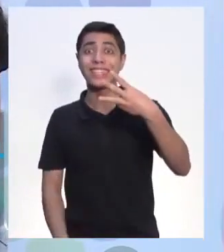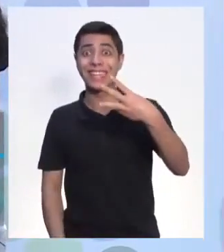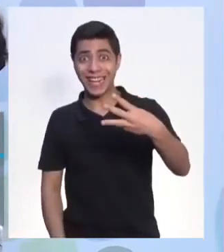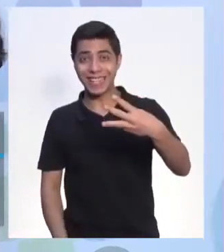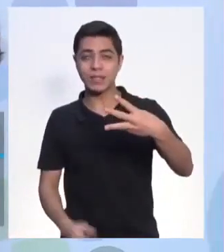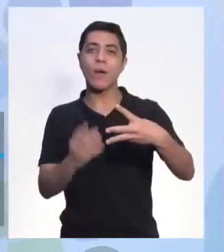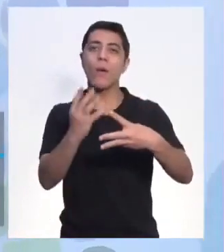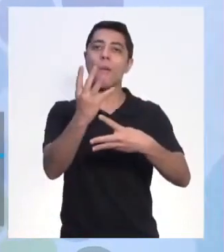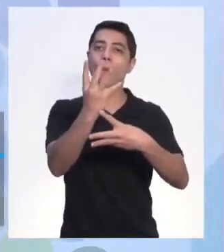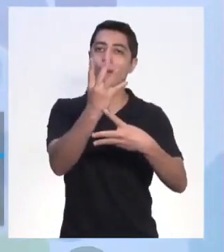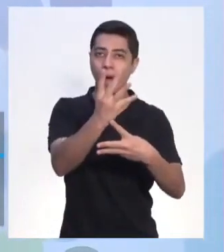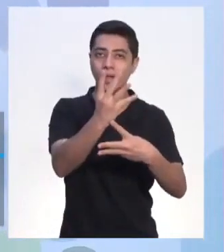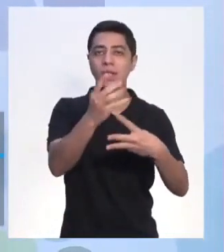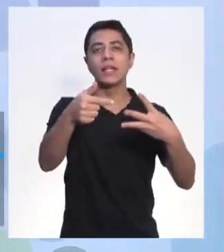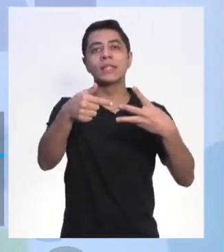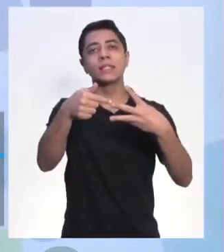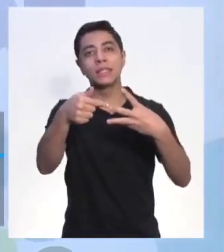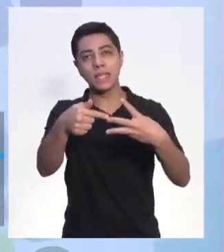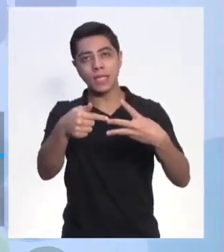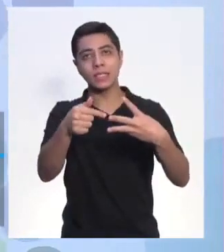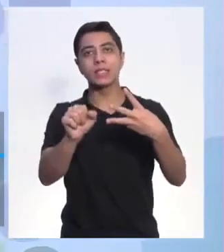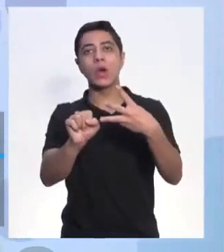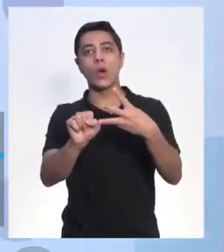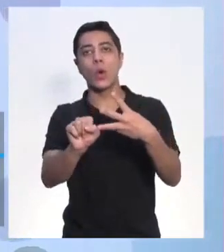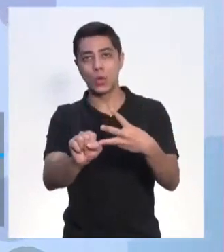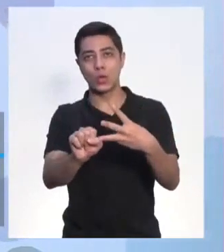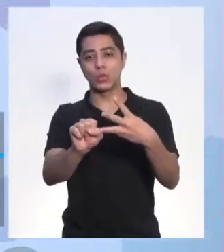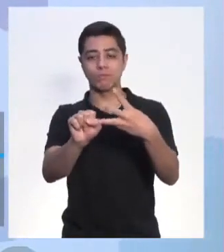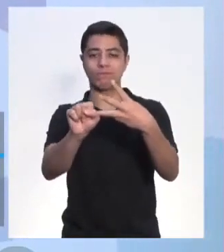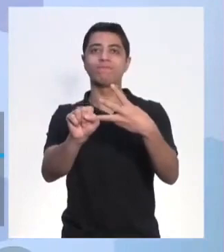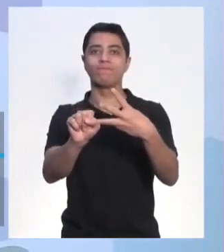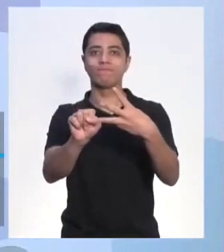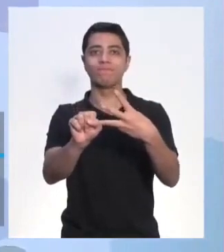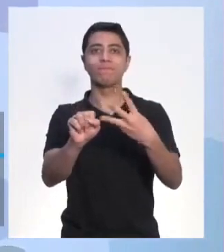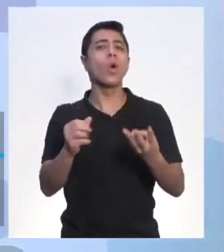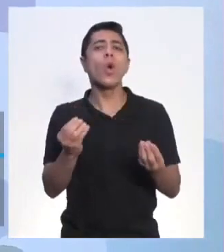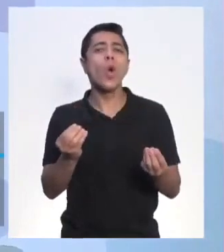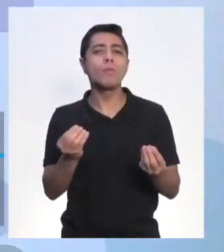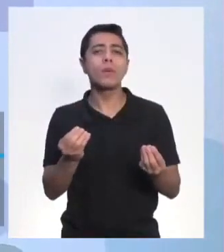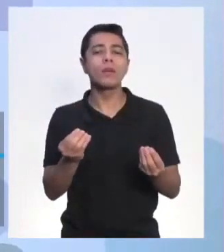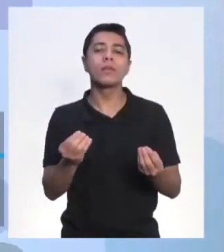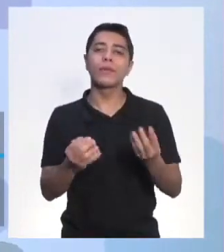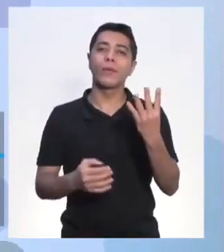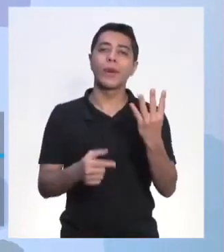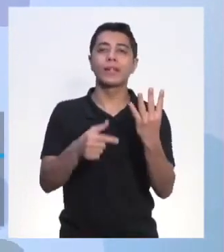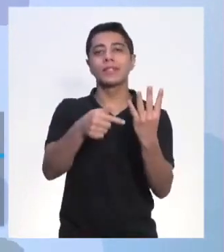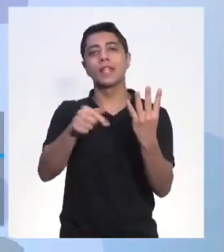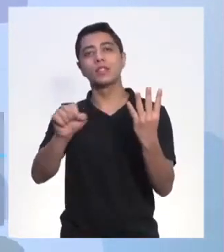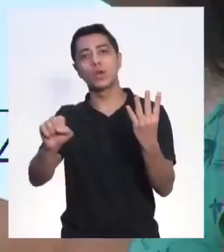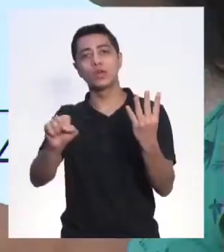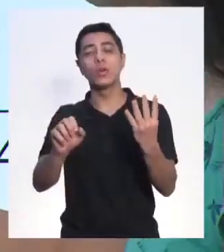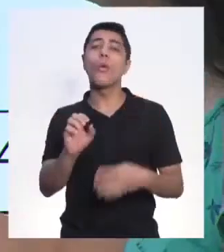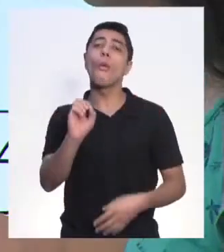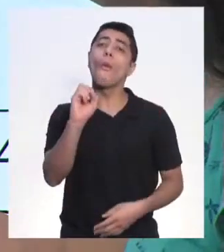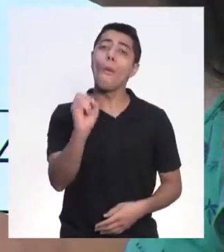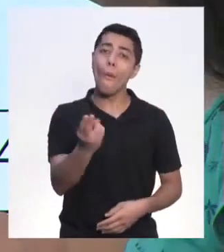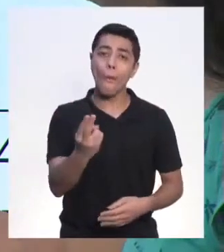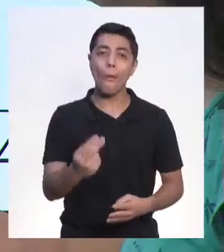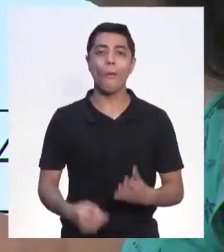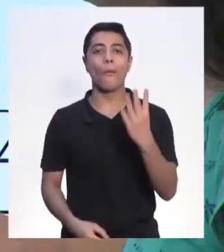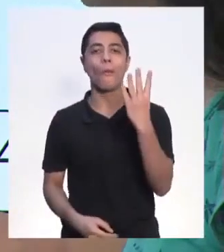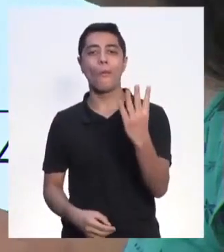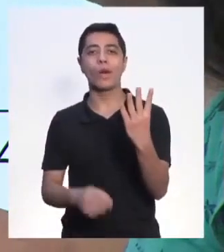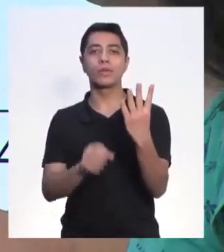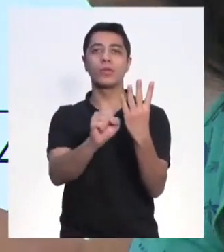o 7 e o 8, trocar o 7 com o 8. Então, 4, 8, 7. Começar com o